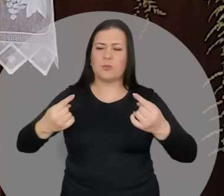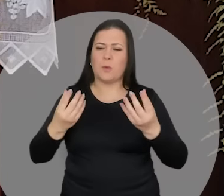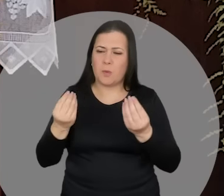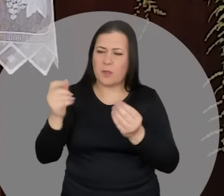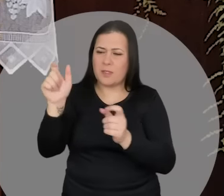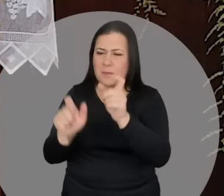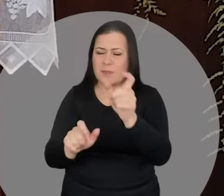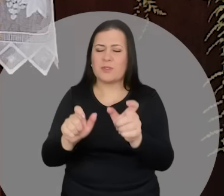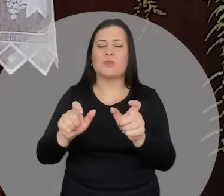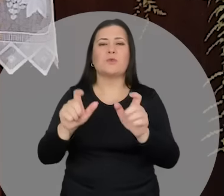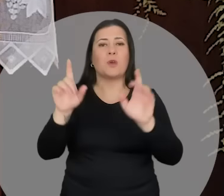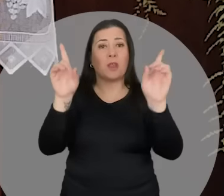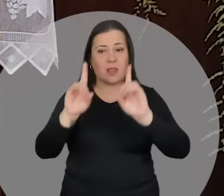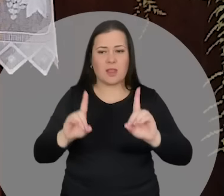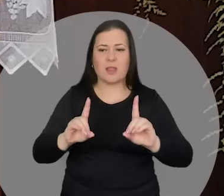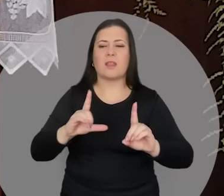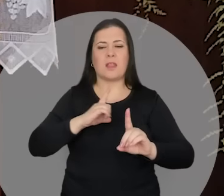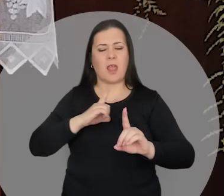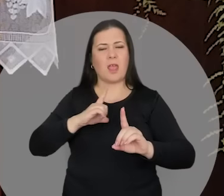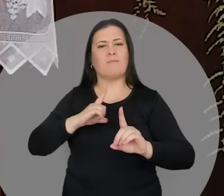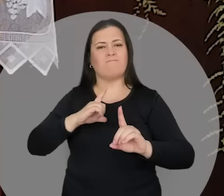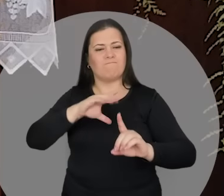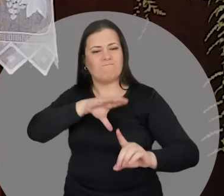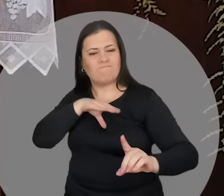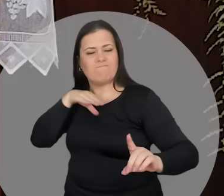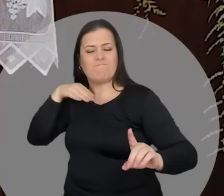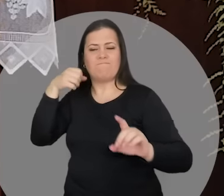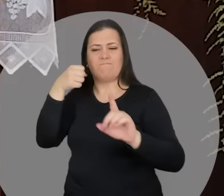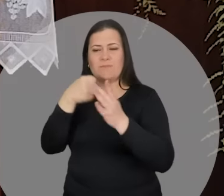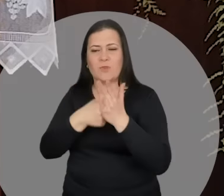pelas pessoas com deficiência.